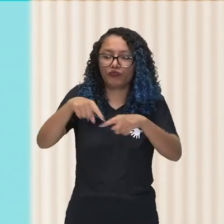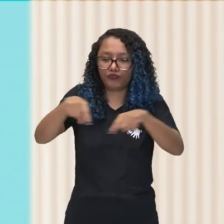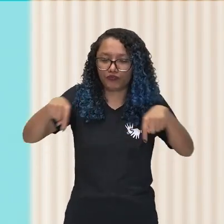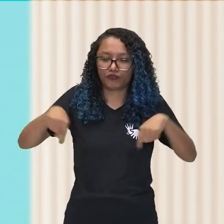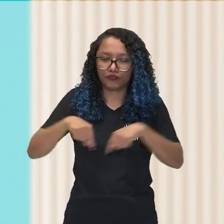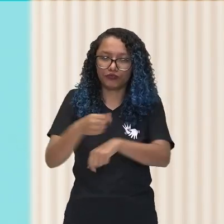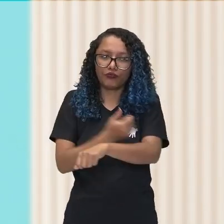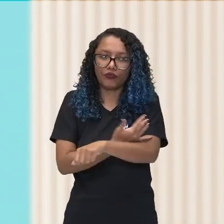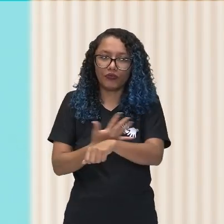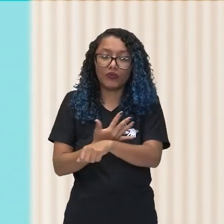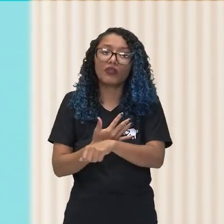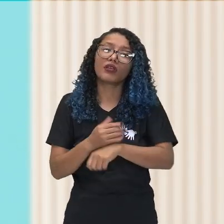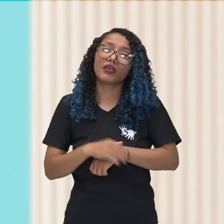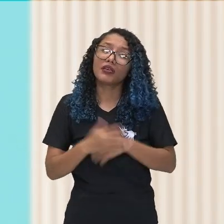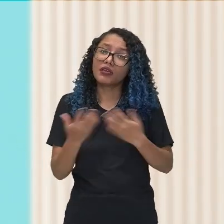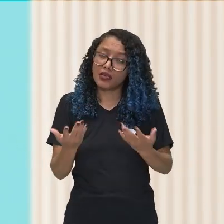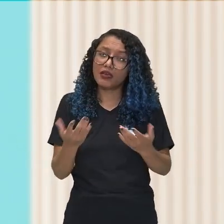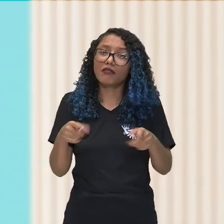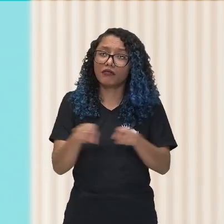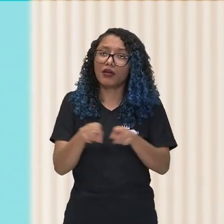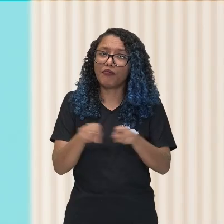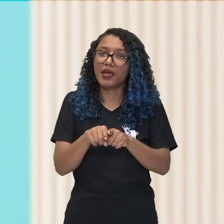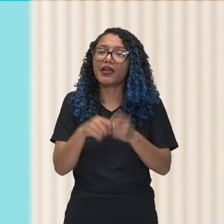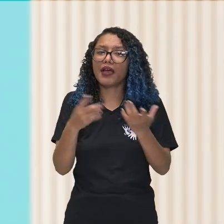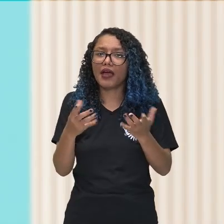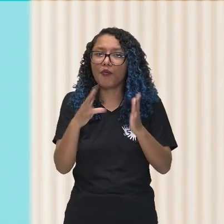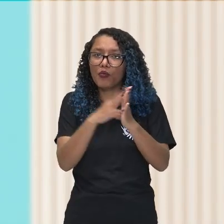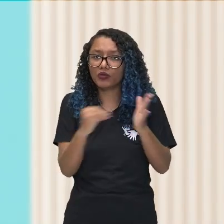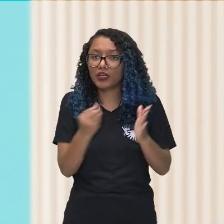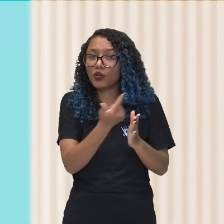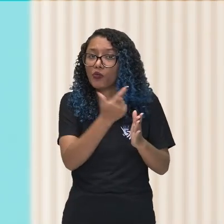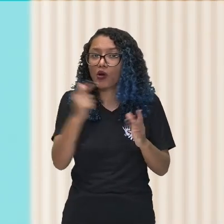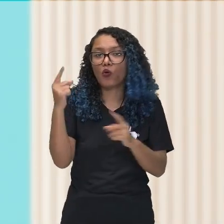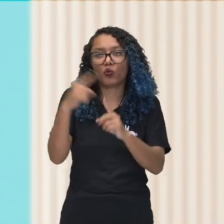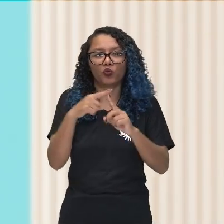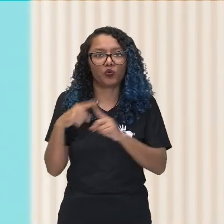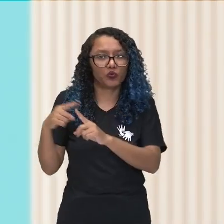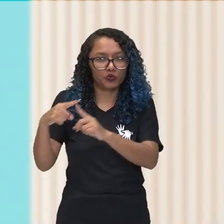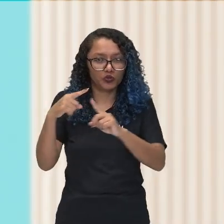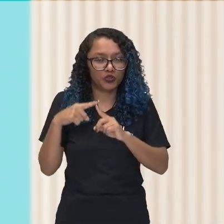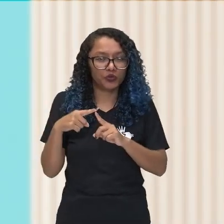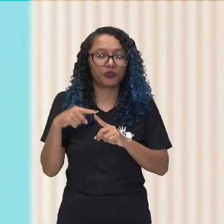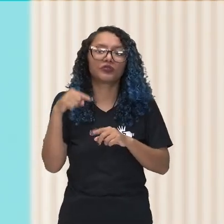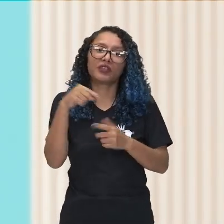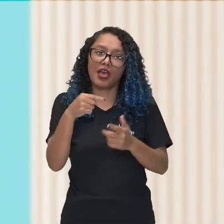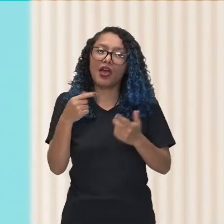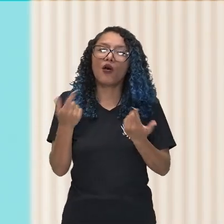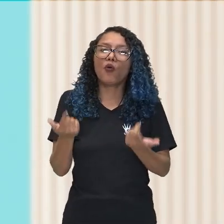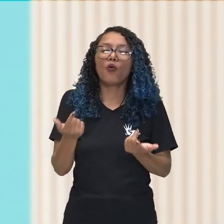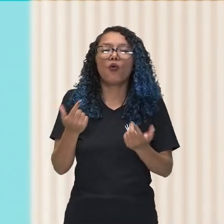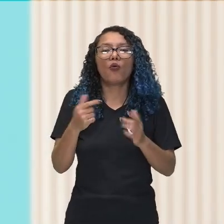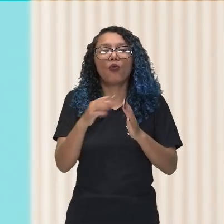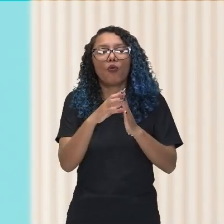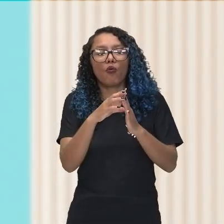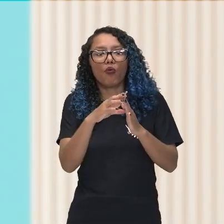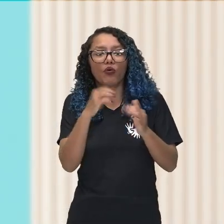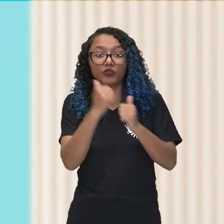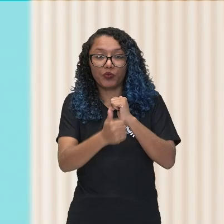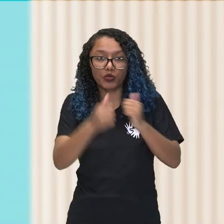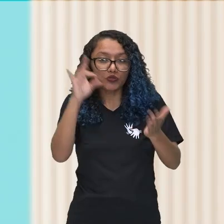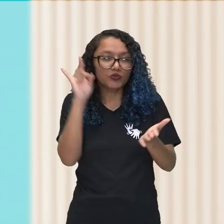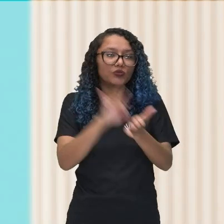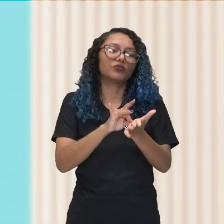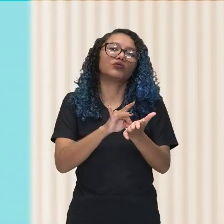a várias outras formas. É o esporte original desse tipo de